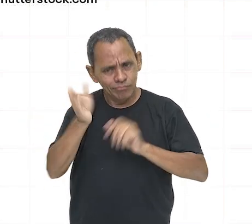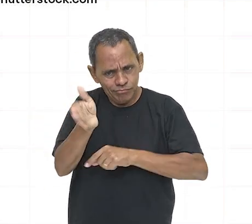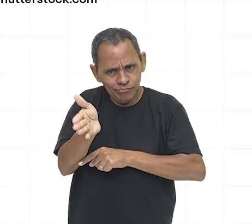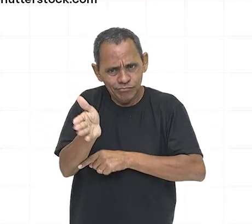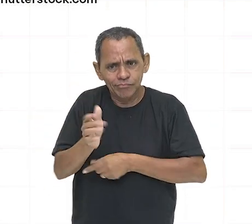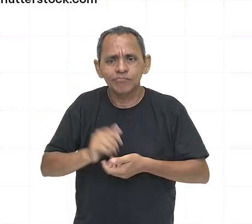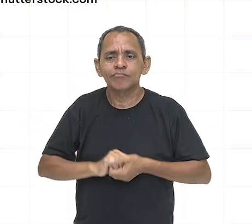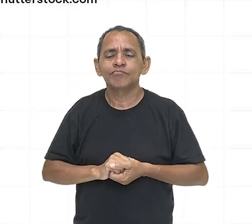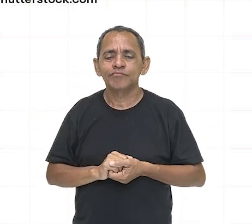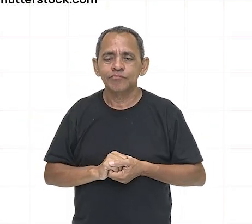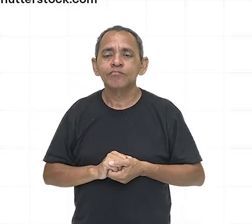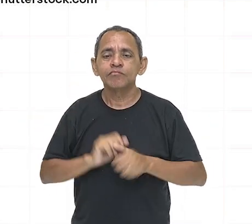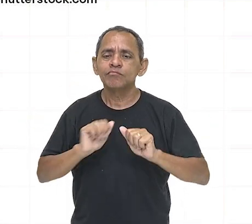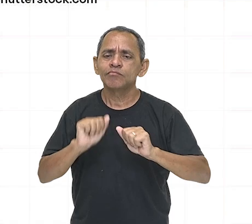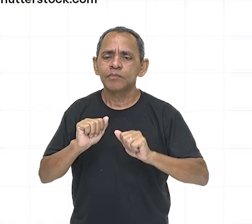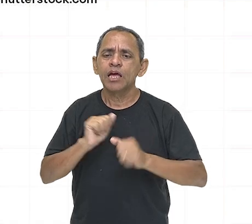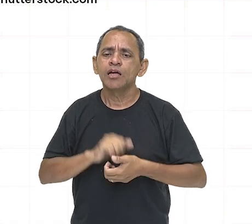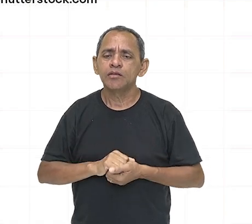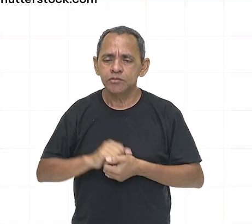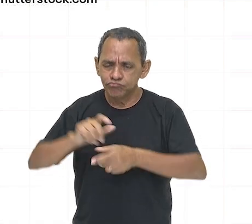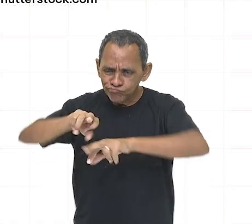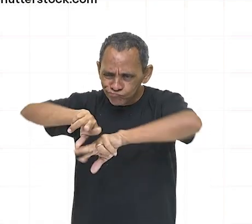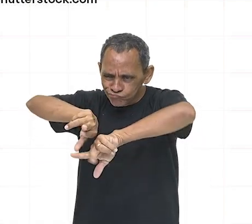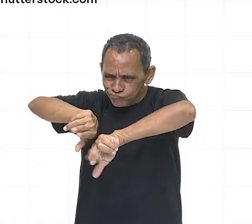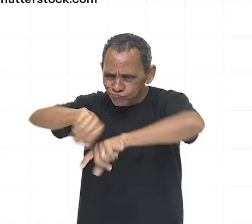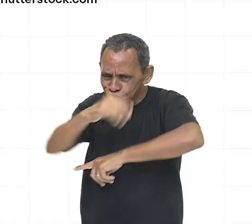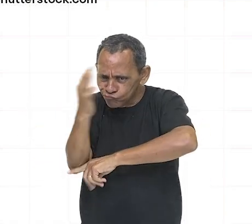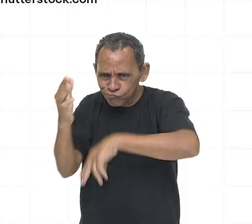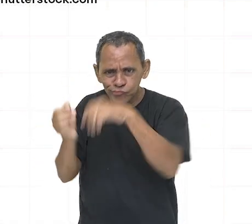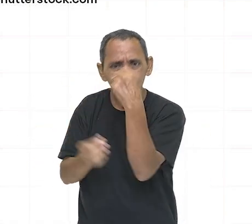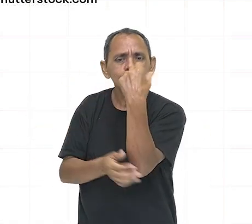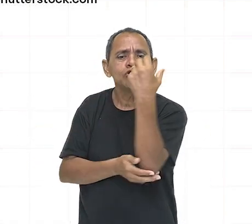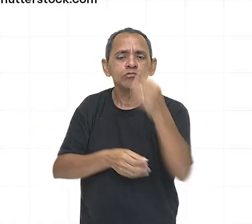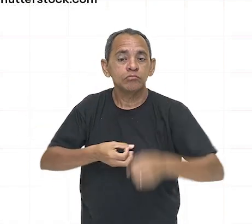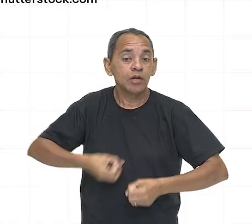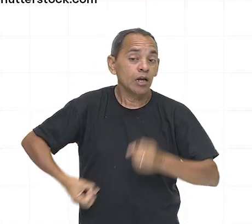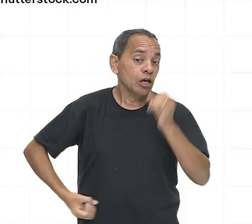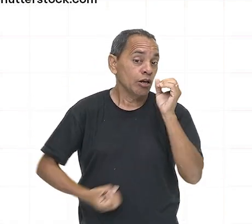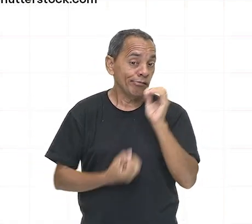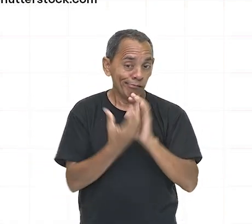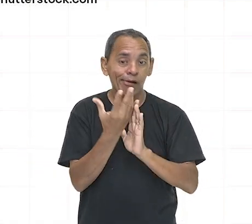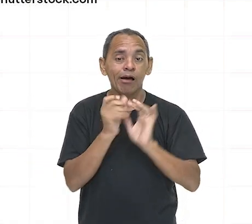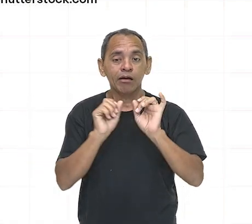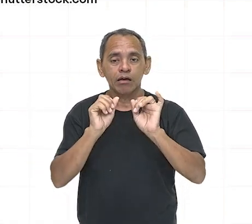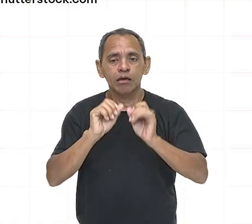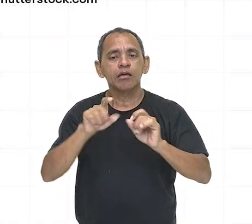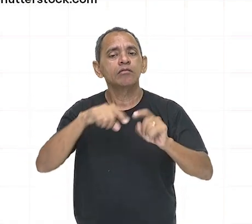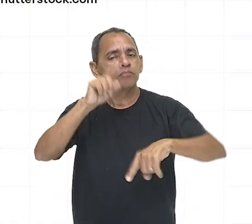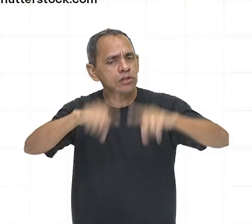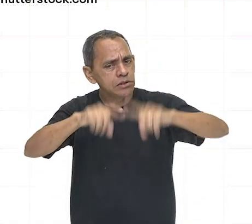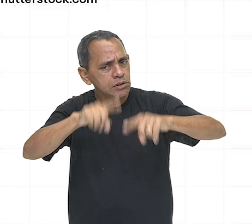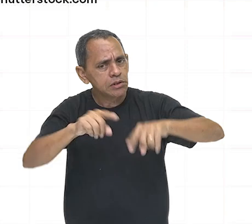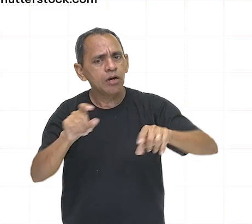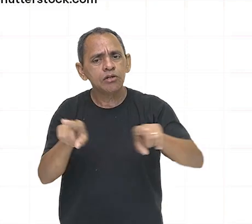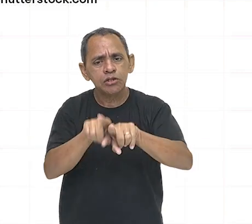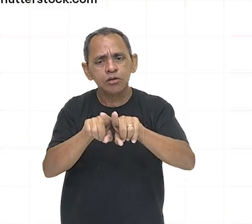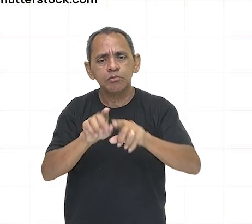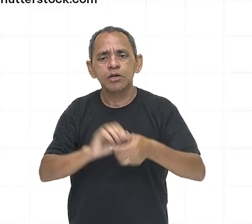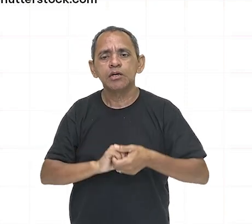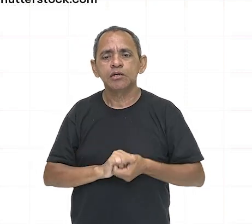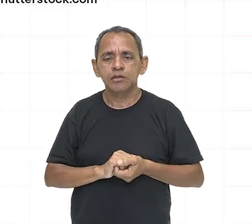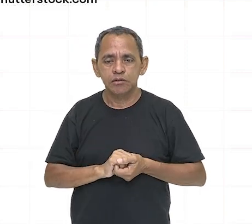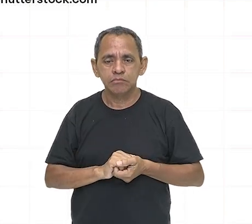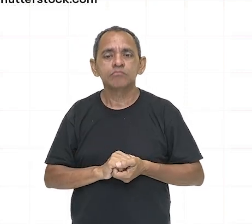Essa matéria-prima ela pode ser ali extraída do meio ambiente para fabricar algum objeto, pode ser extraída dali